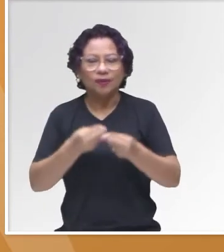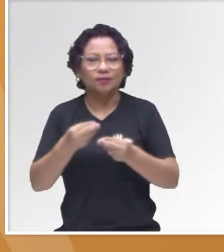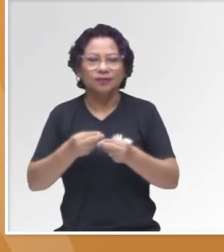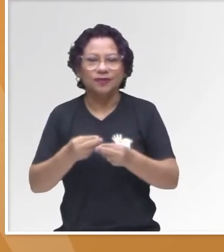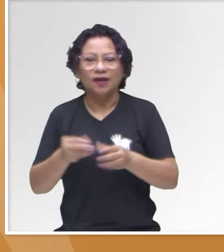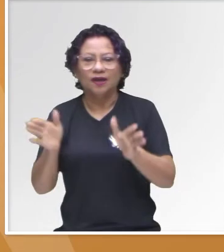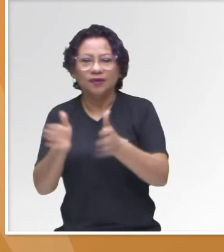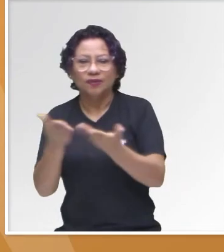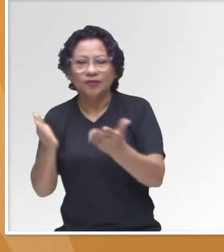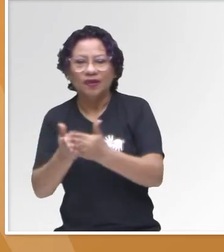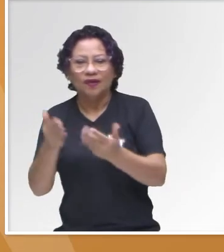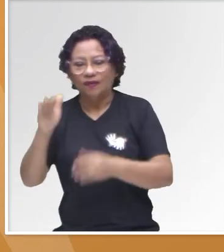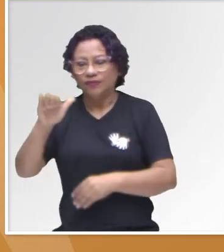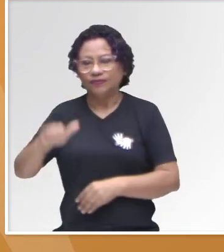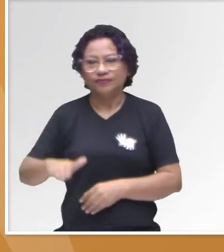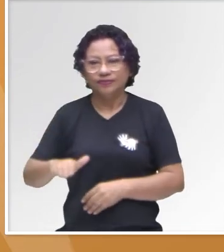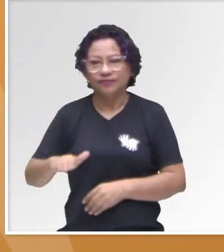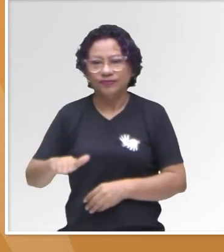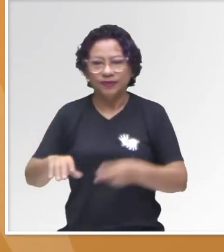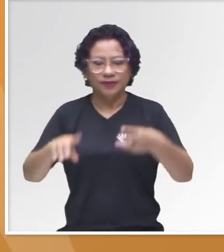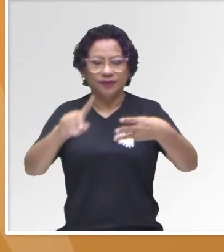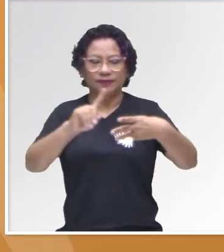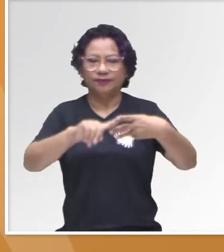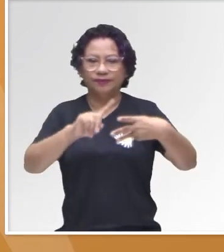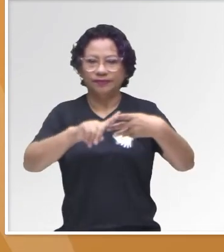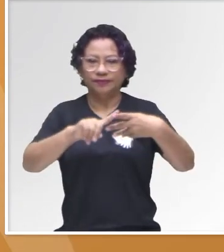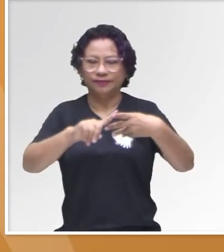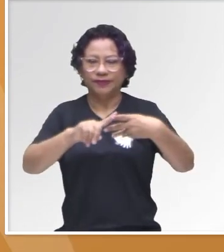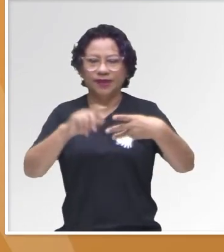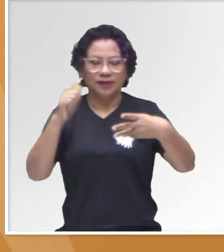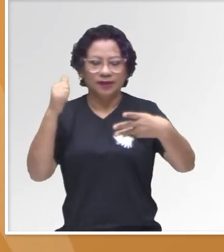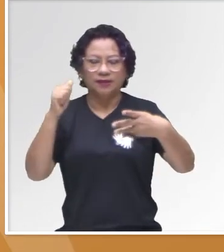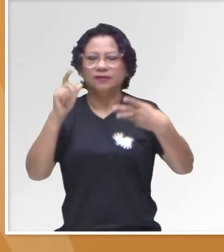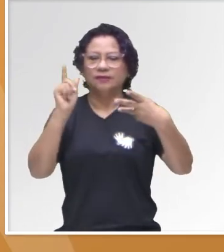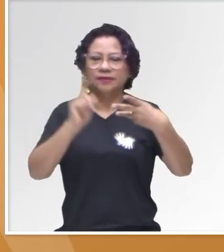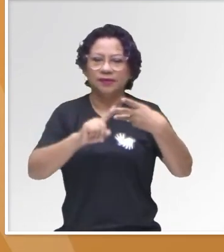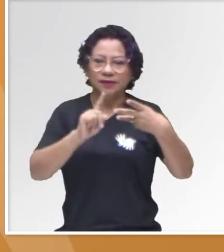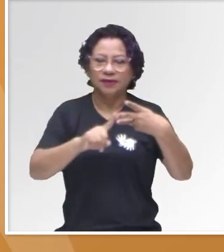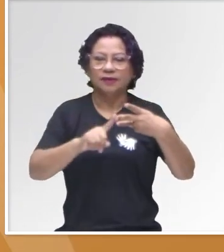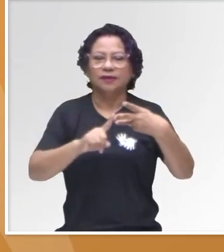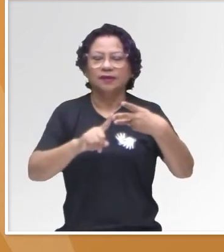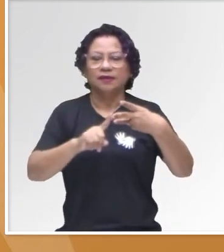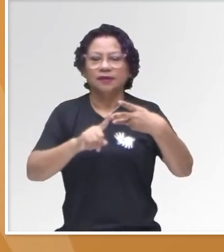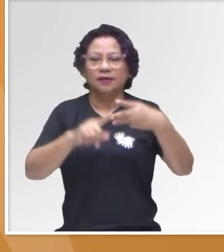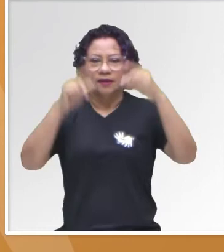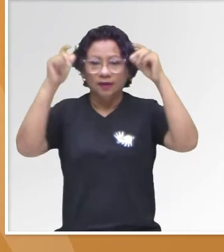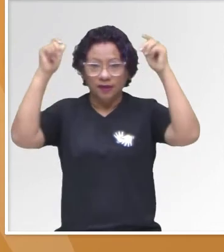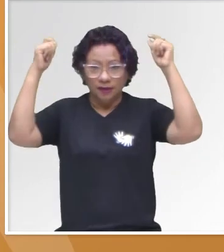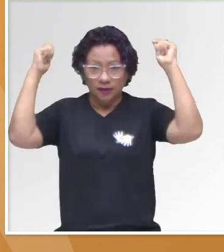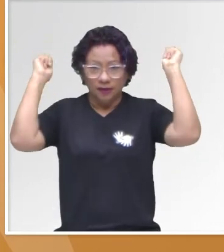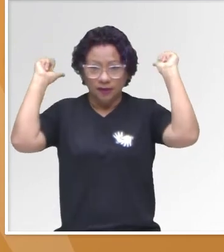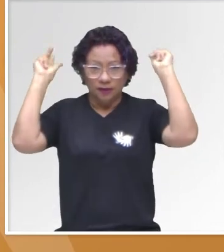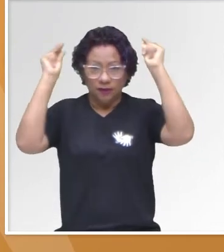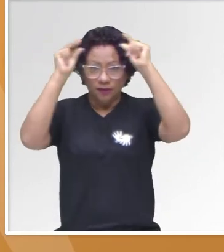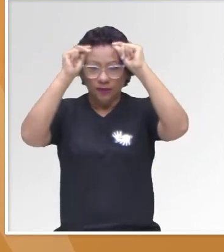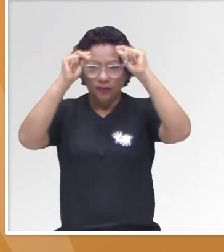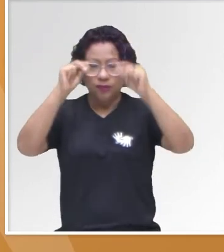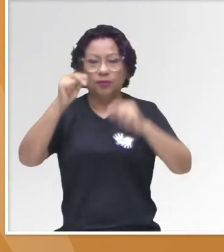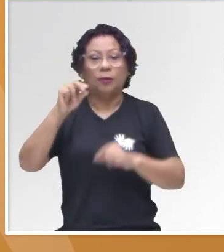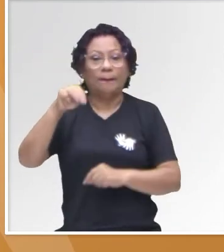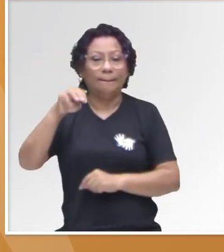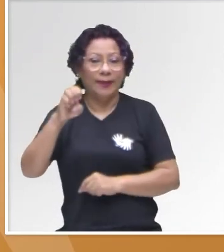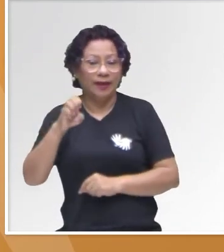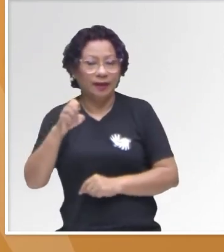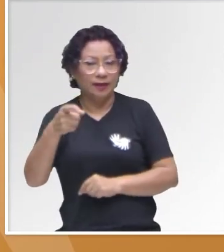em Santiago, ou ali na cidade do México, né? Então o que aconteceu? Ocorreu a diminuição da pobreza aqui no Brasil,